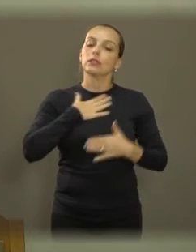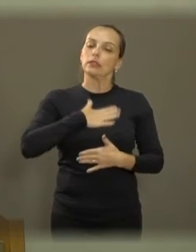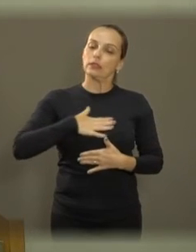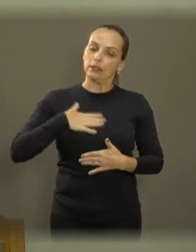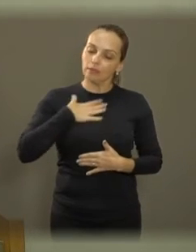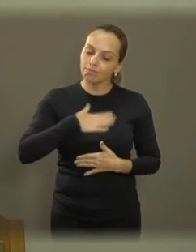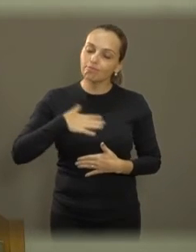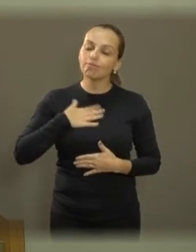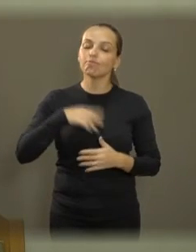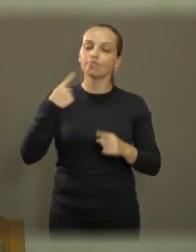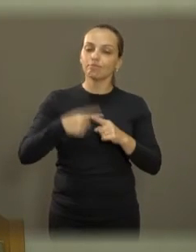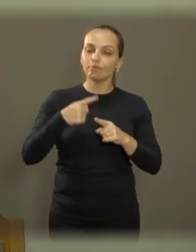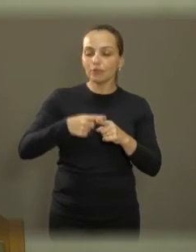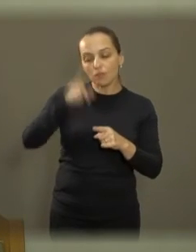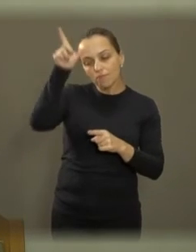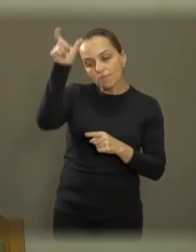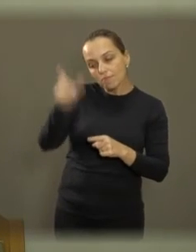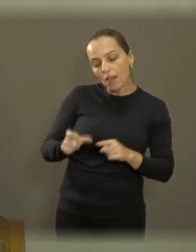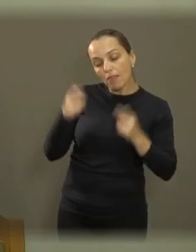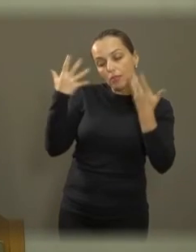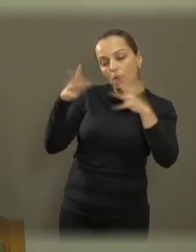pessoa que efetivamente